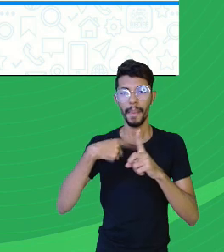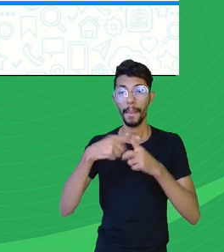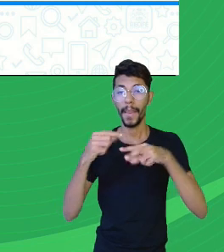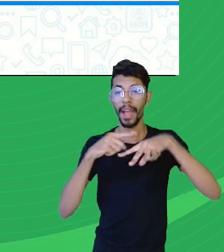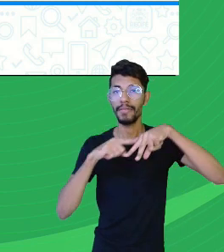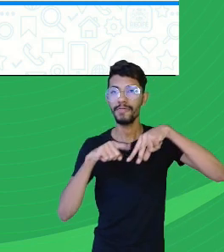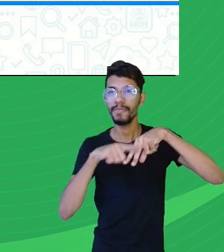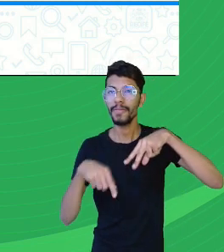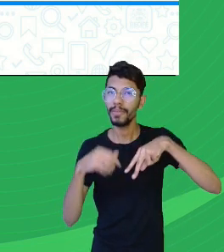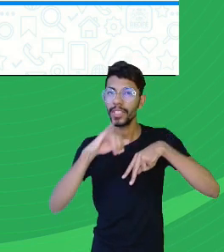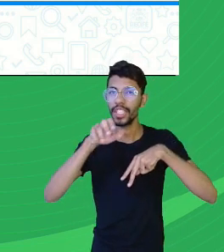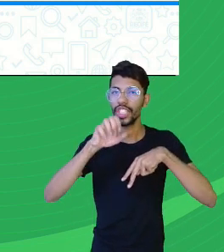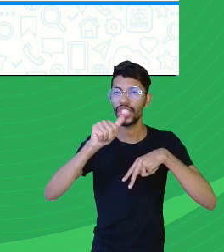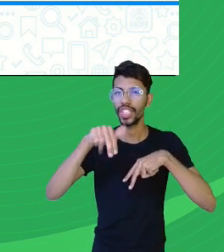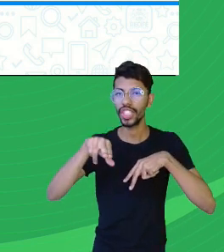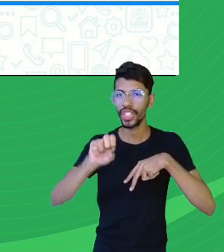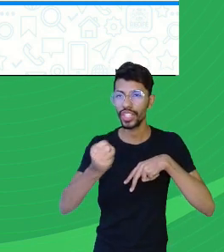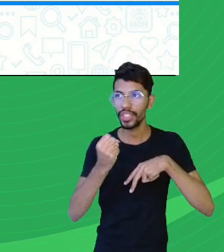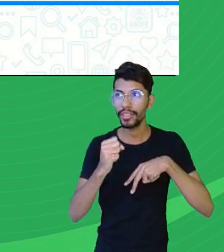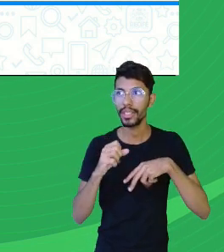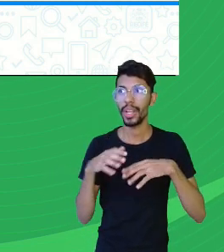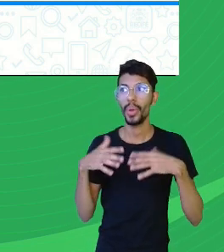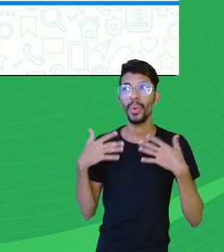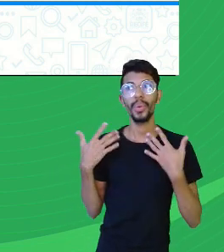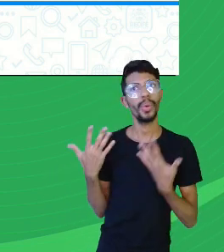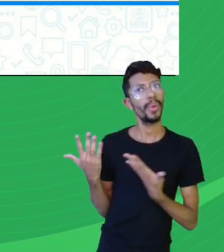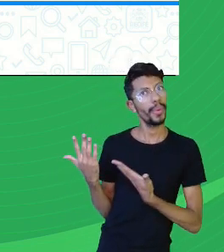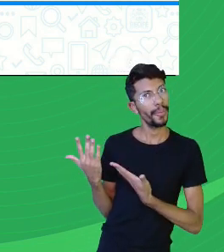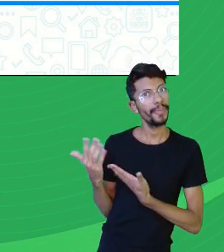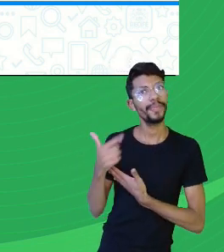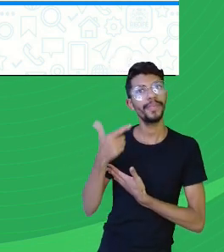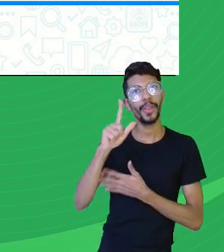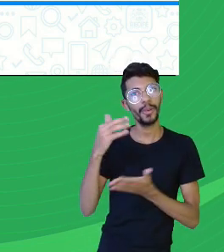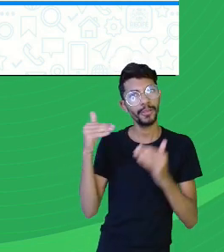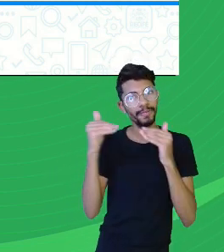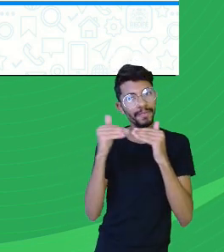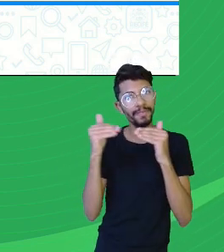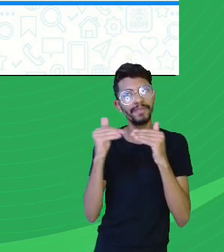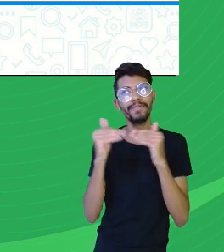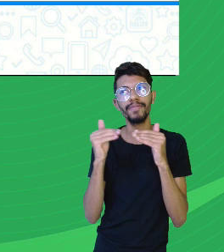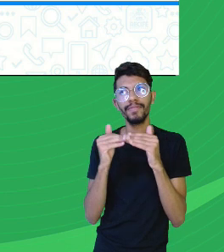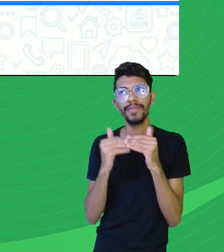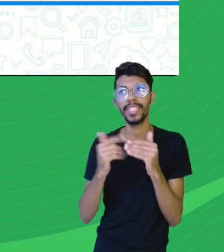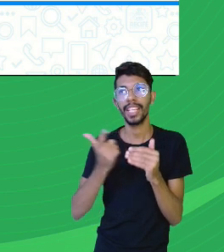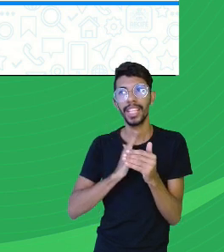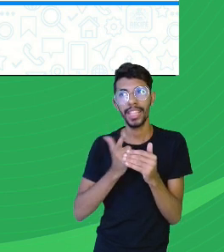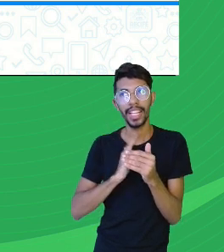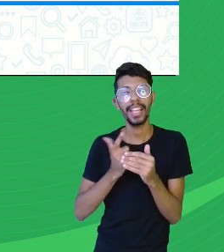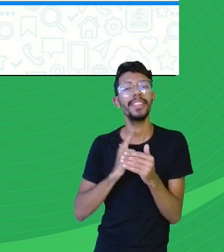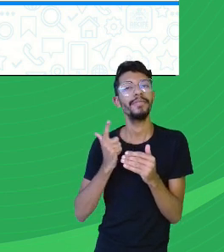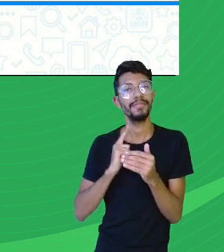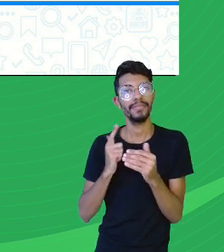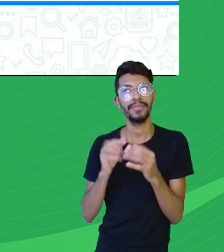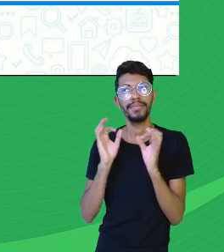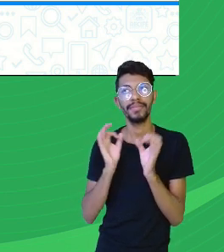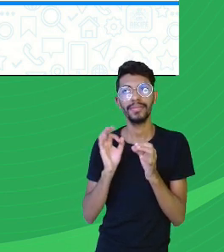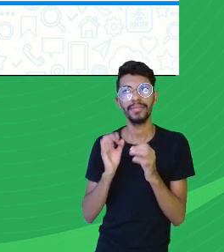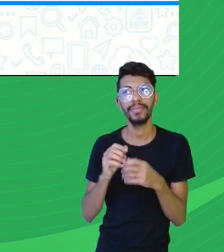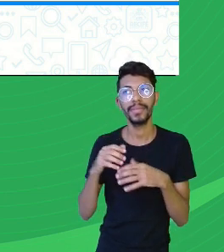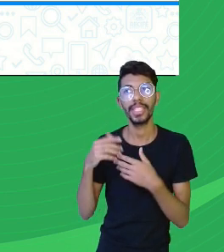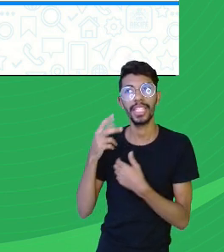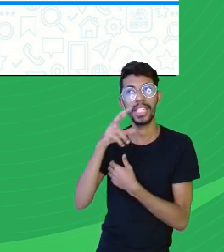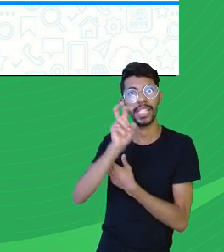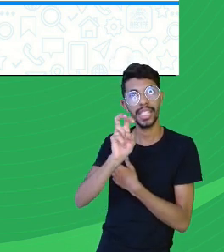jeans. Olha bem, não é? Outra combinação, já temos aí